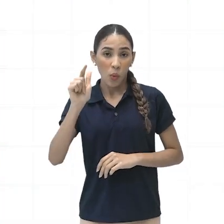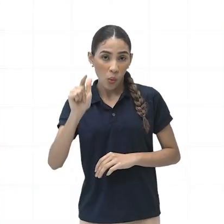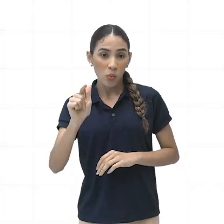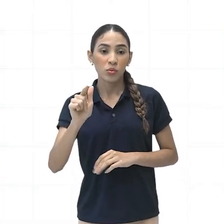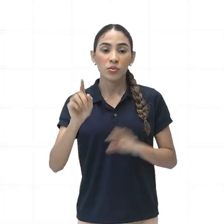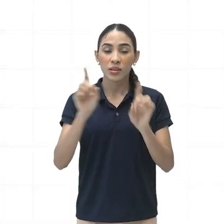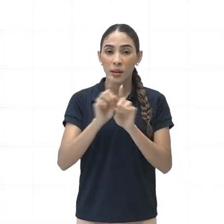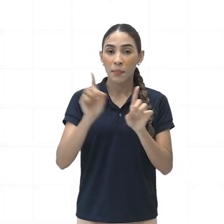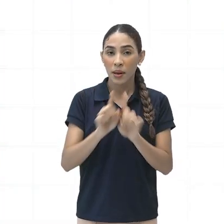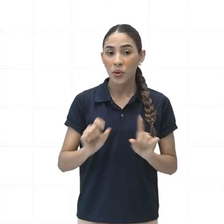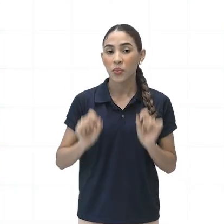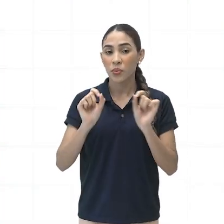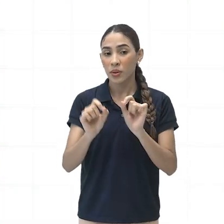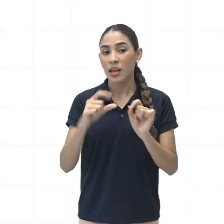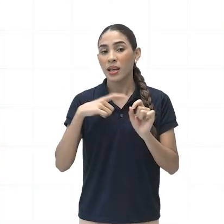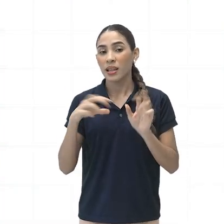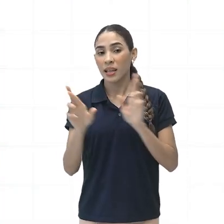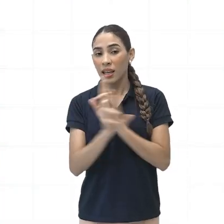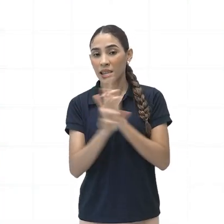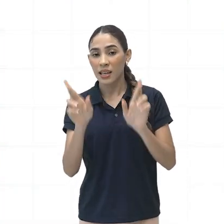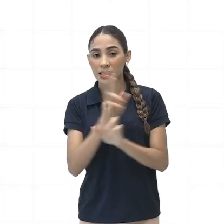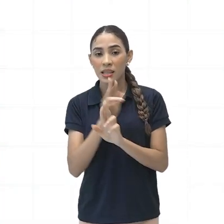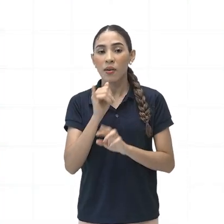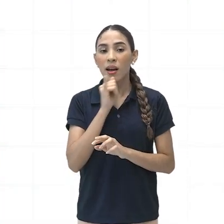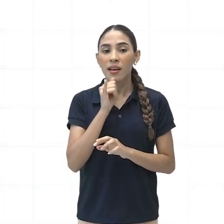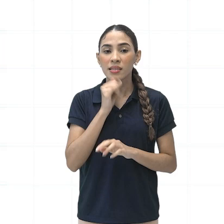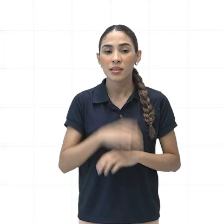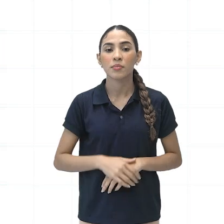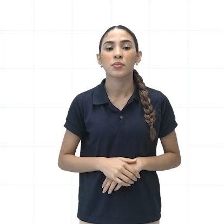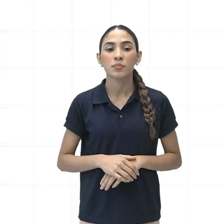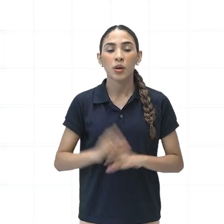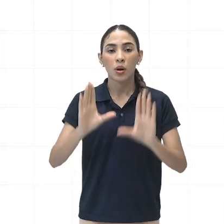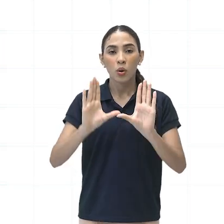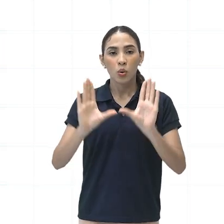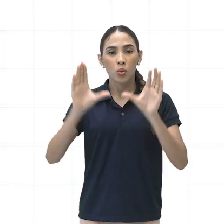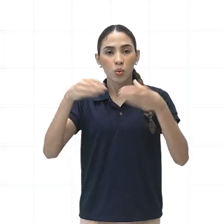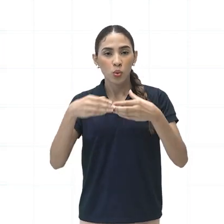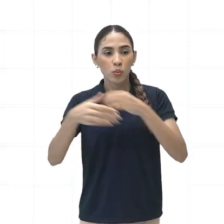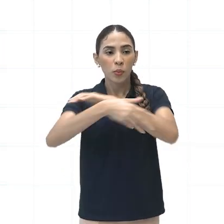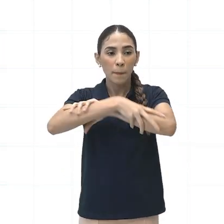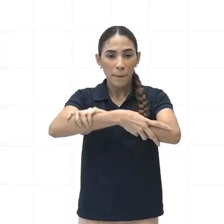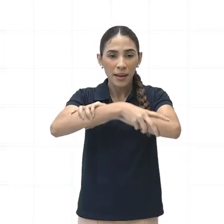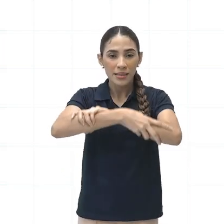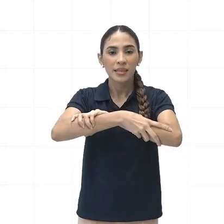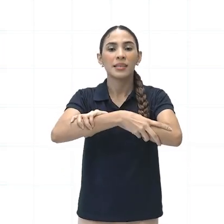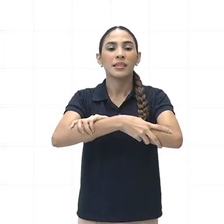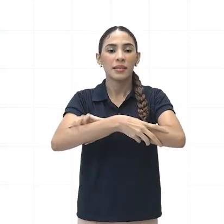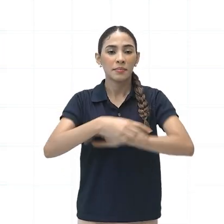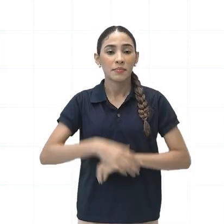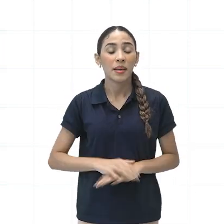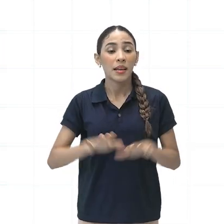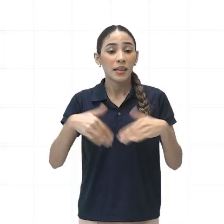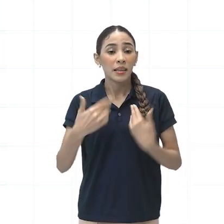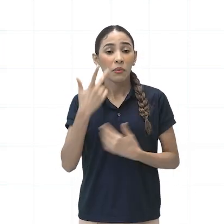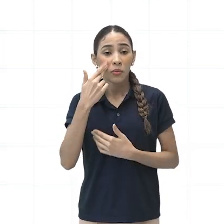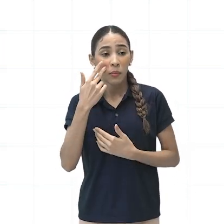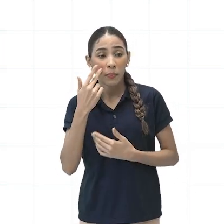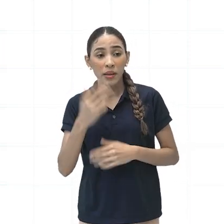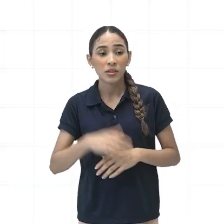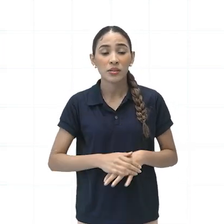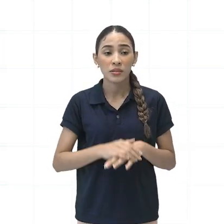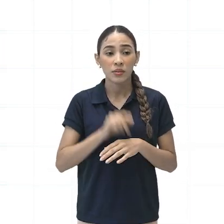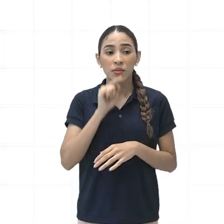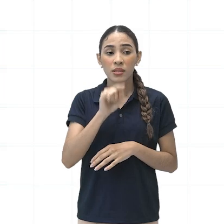benefício social está relacionado ao espírito de equipe e cooperação. Normalmente, quando